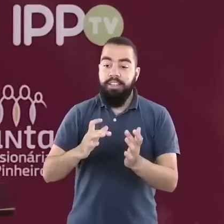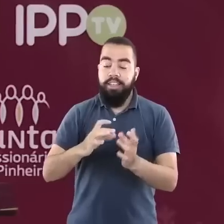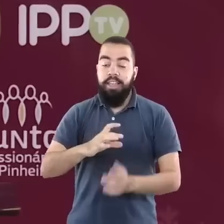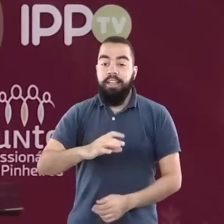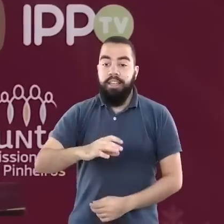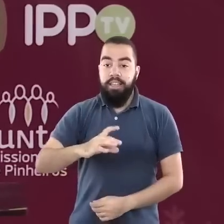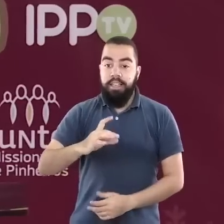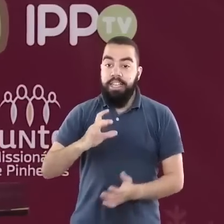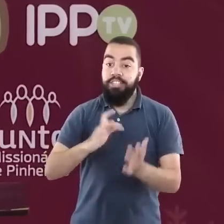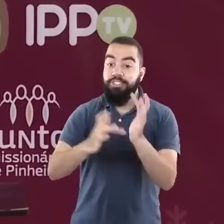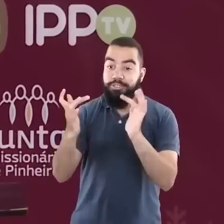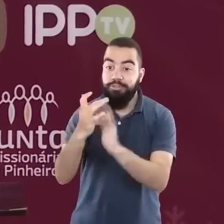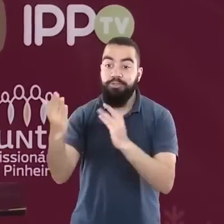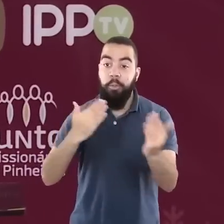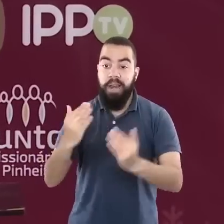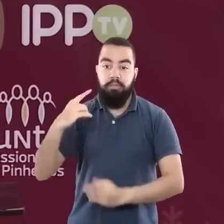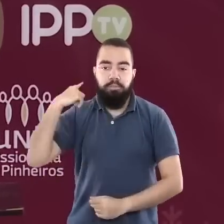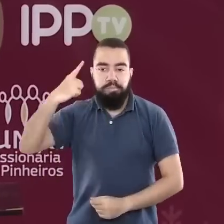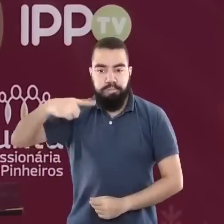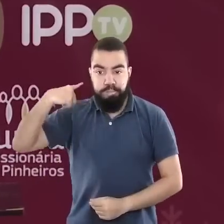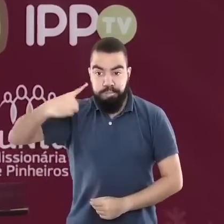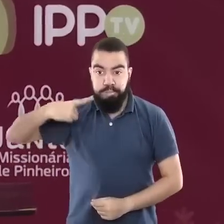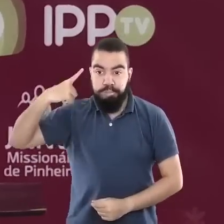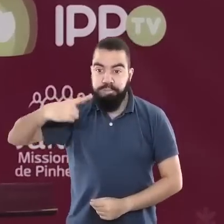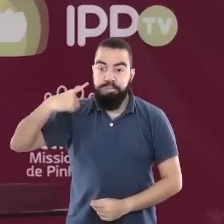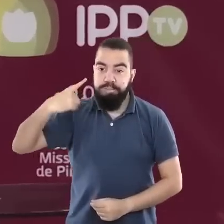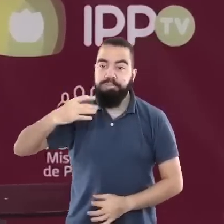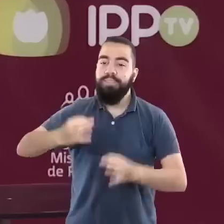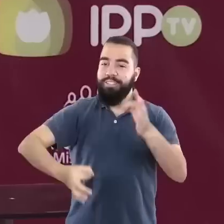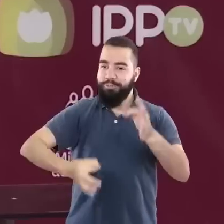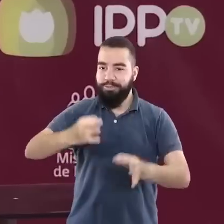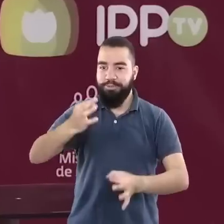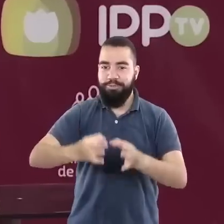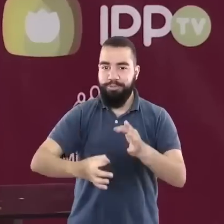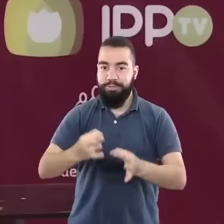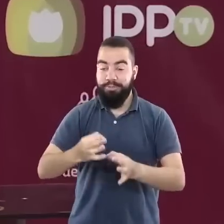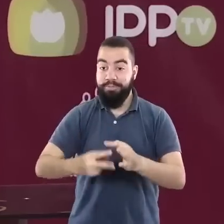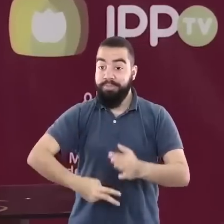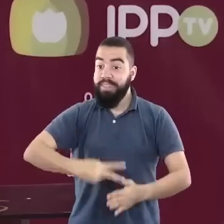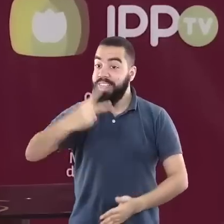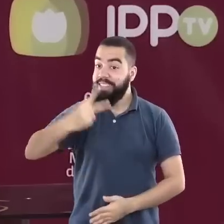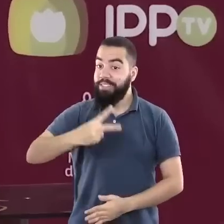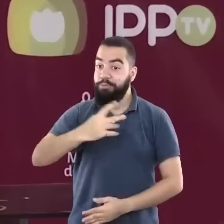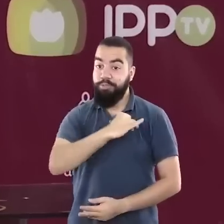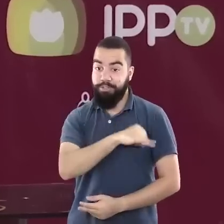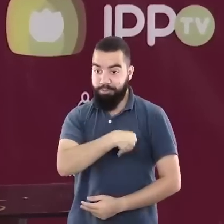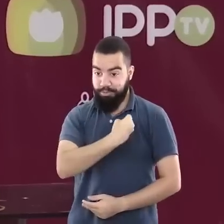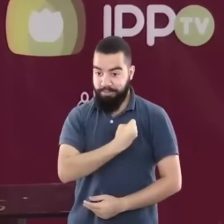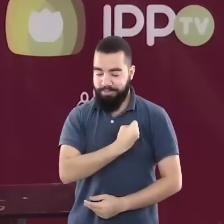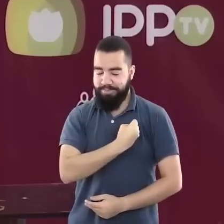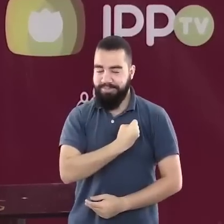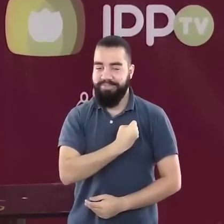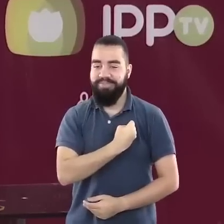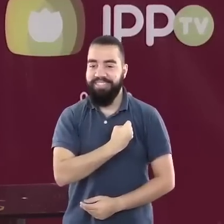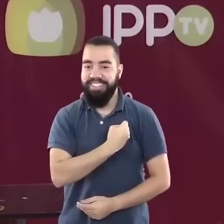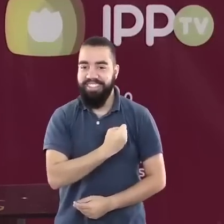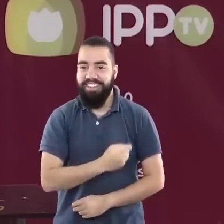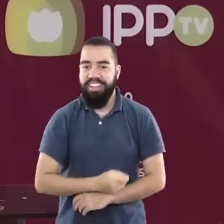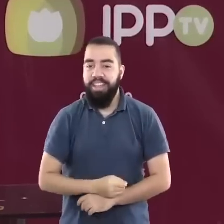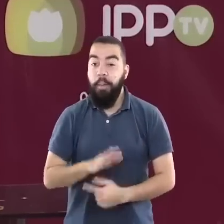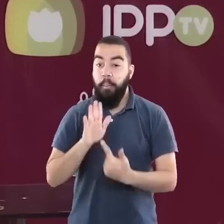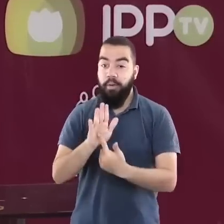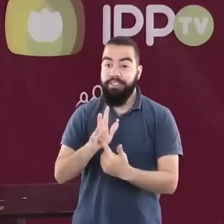o justo segunda de Pedro nos apresenta Jesus como aquele